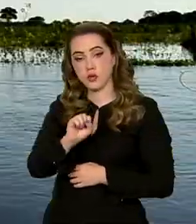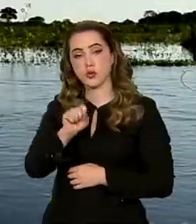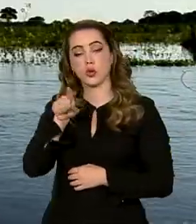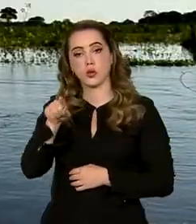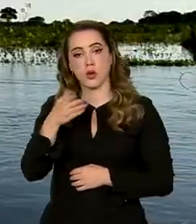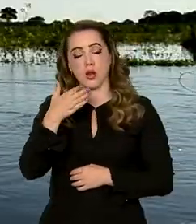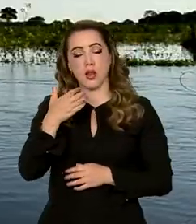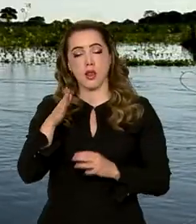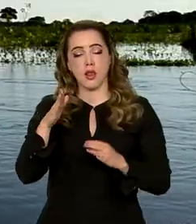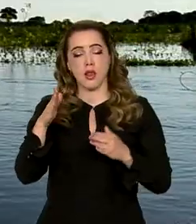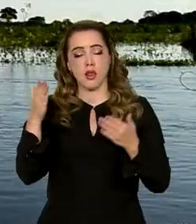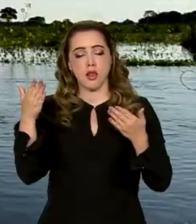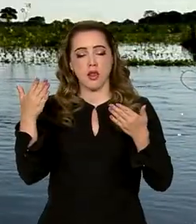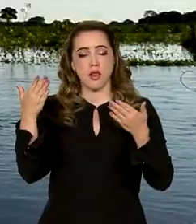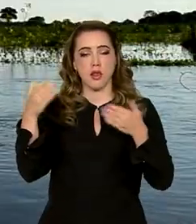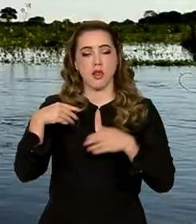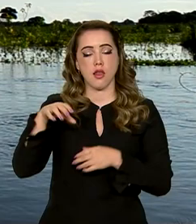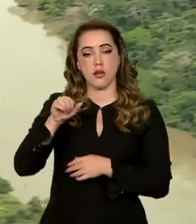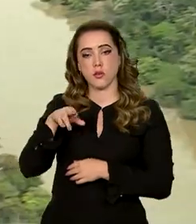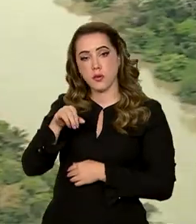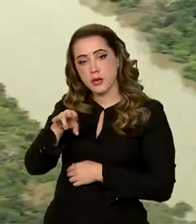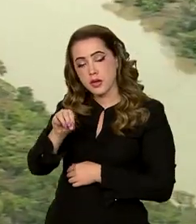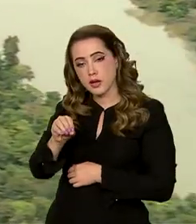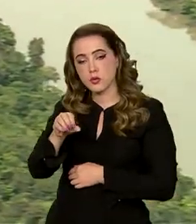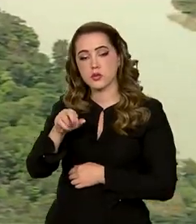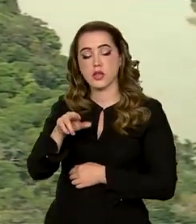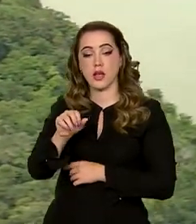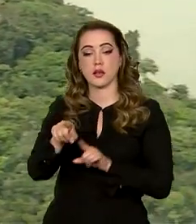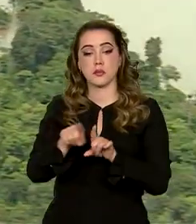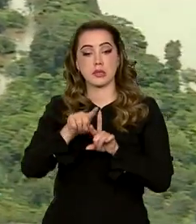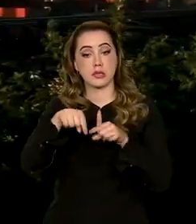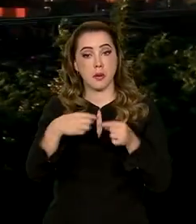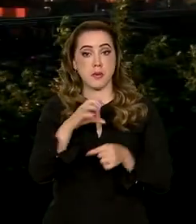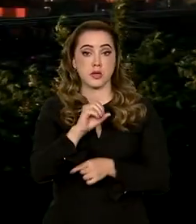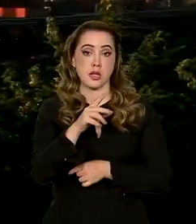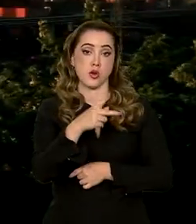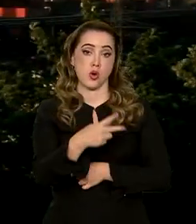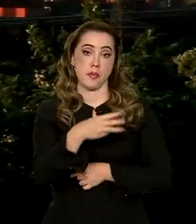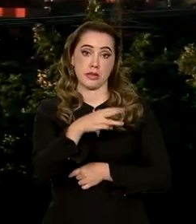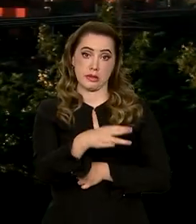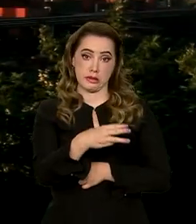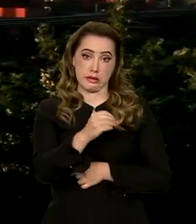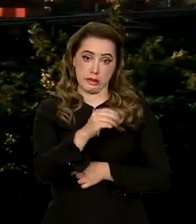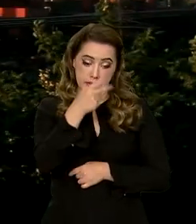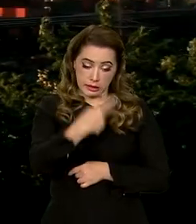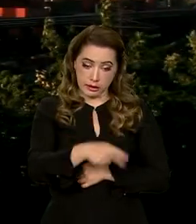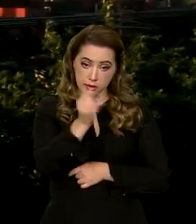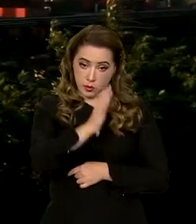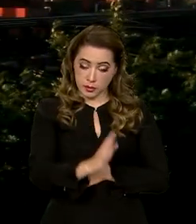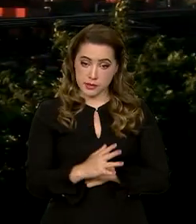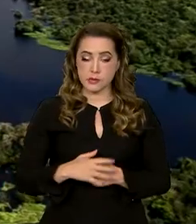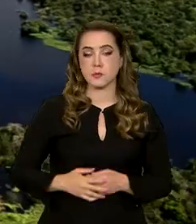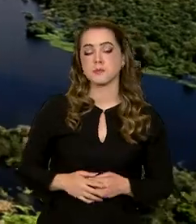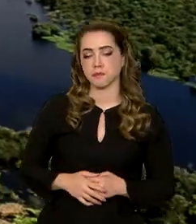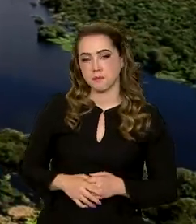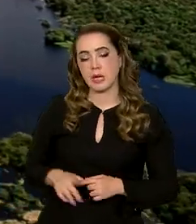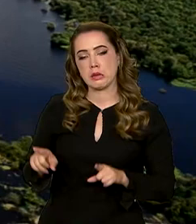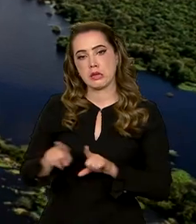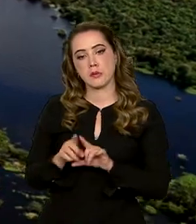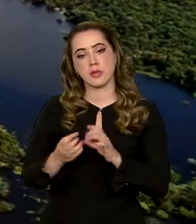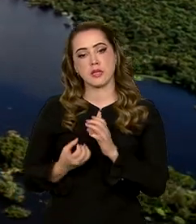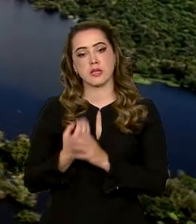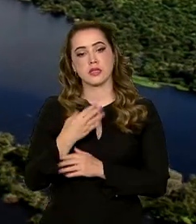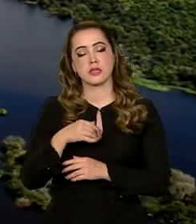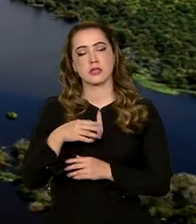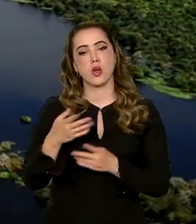Árabes, e o planejamento técnico para a COP30, que será sediada no Brasil, além da implementação do mercado de carbono e o avanço da